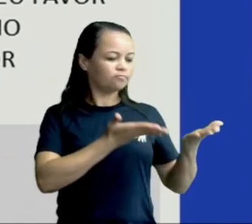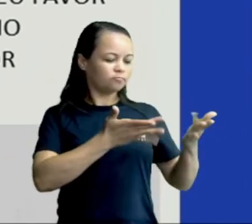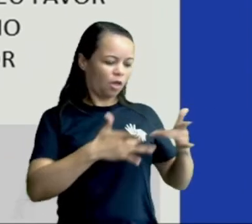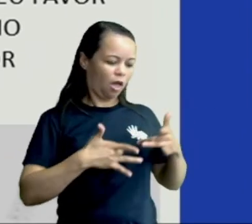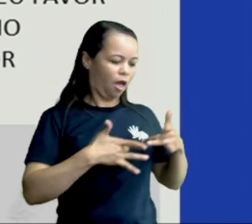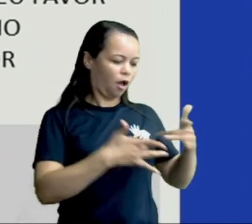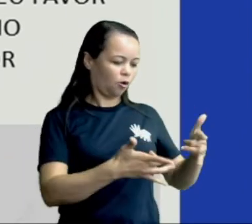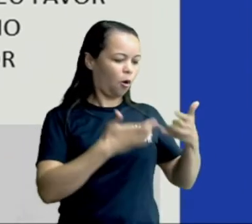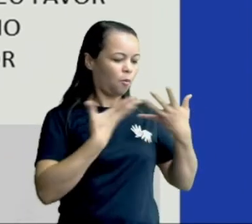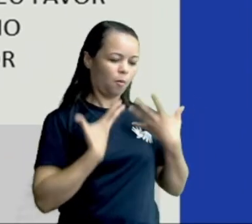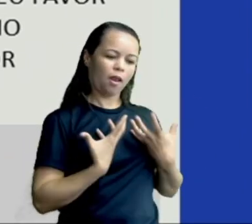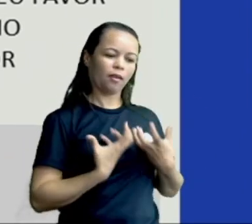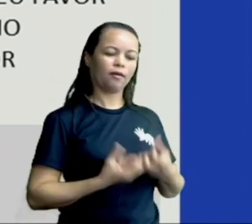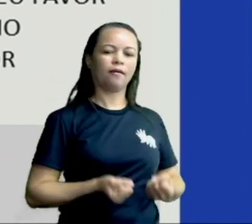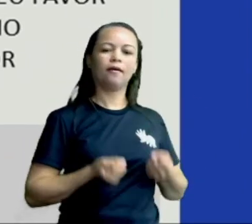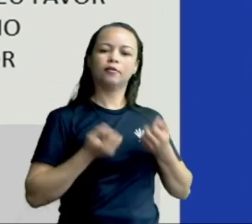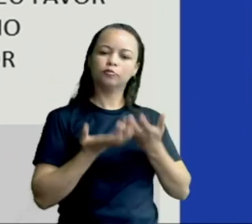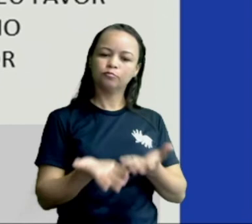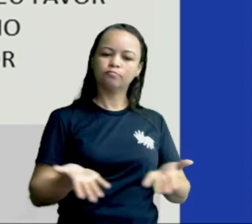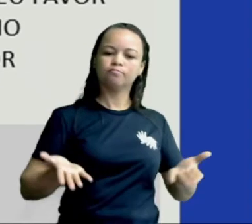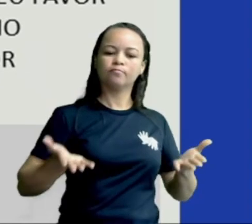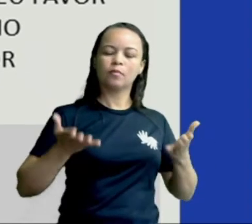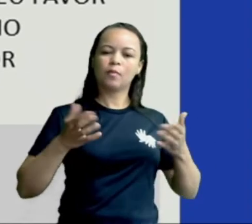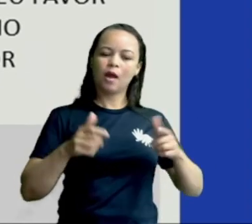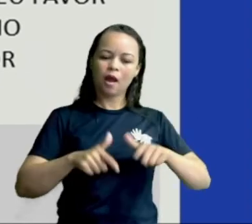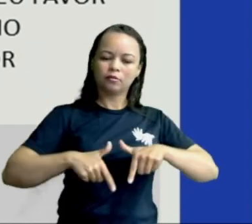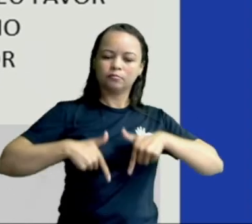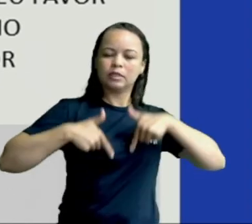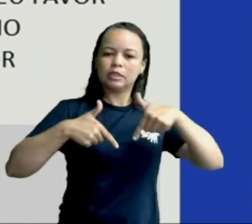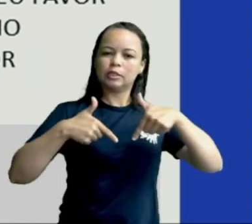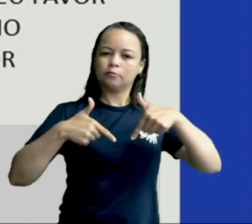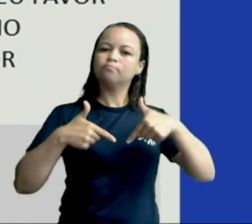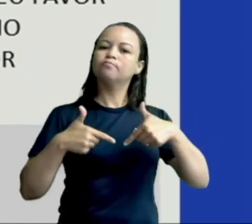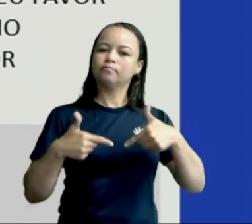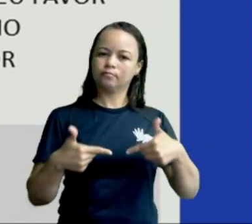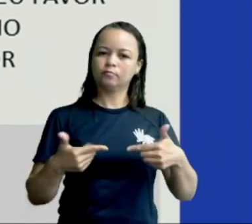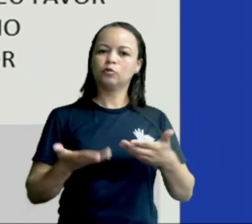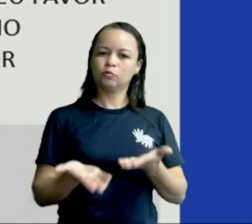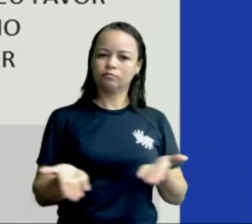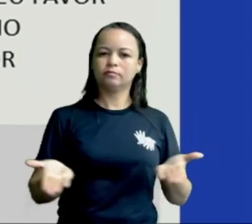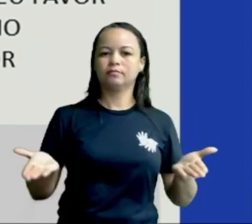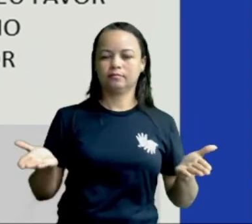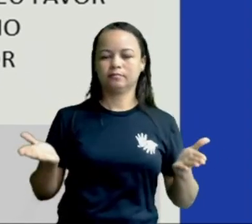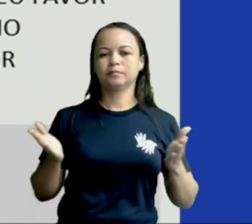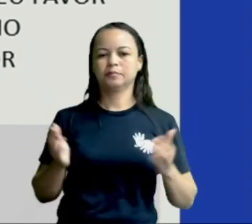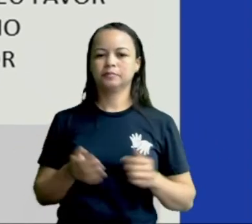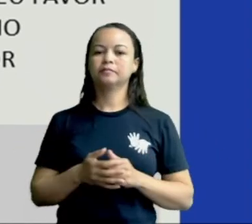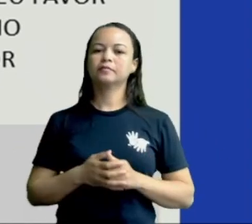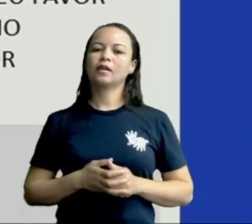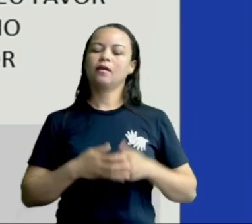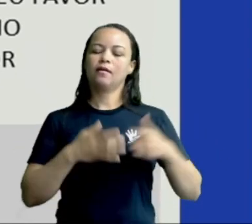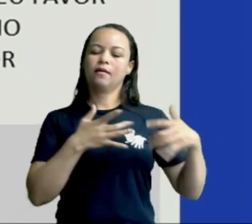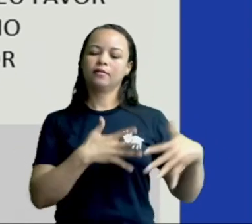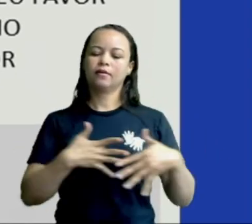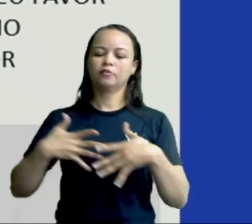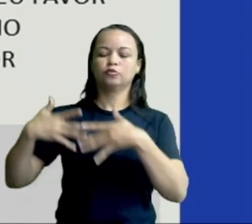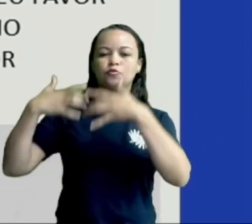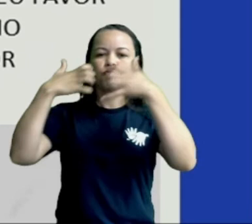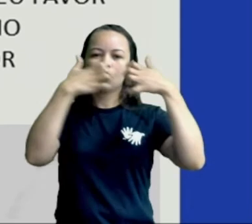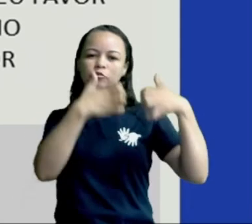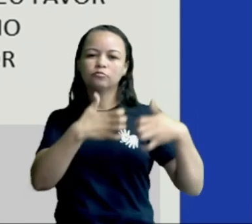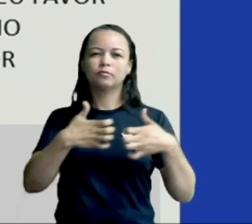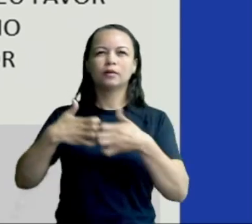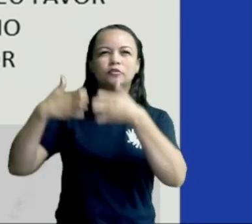darei altivo como um pelicano e destemido como um lutador. Entre